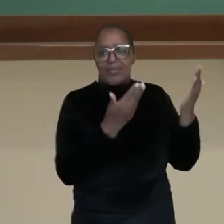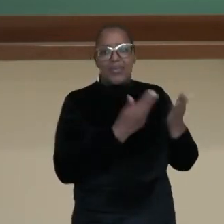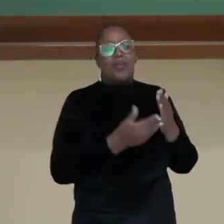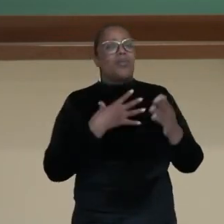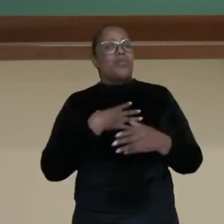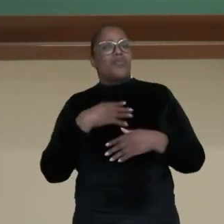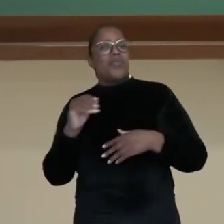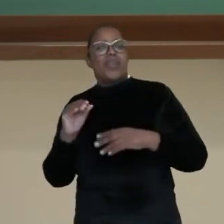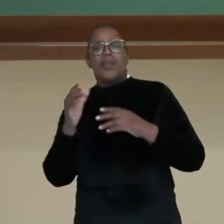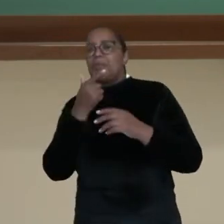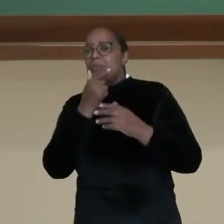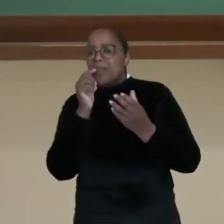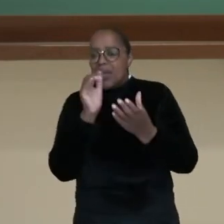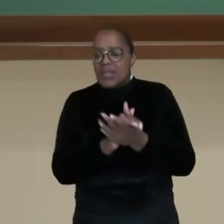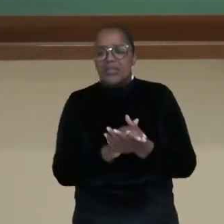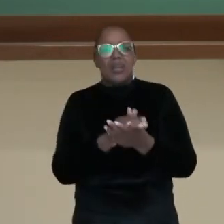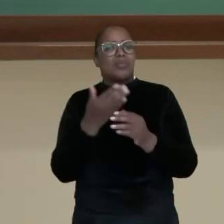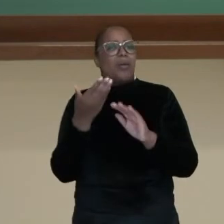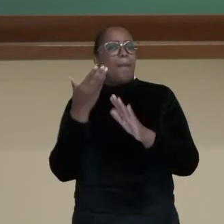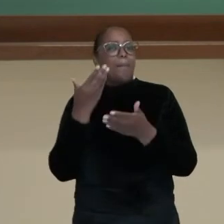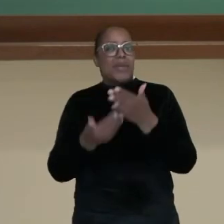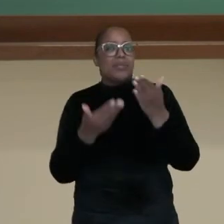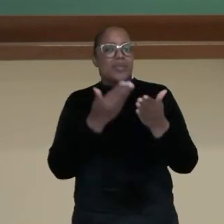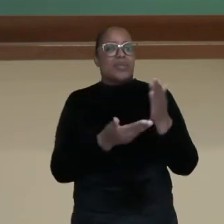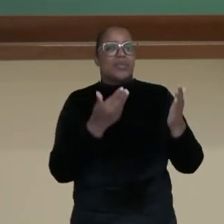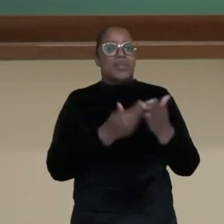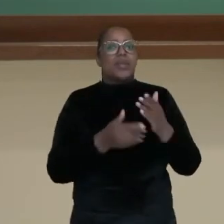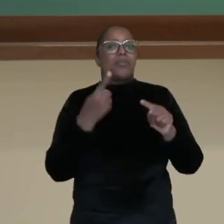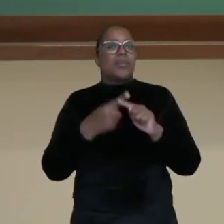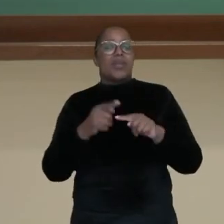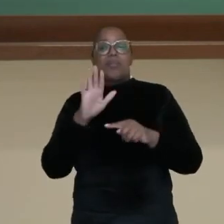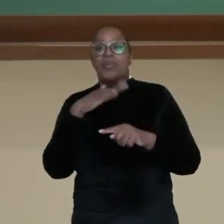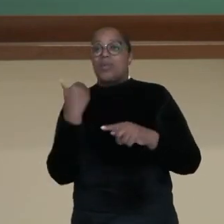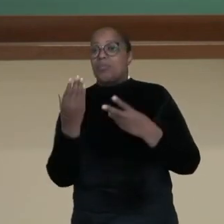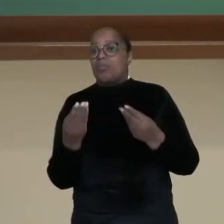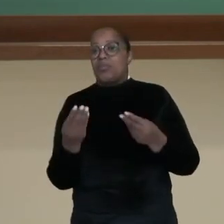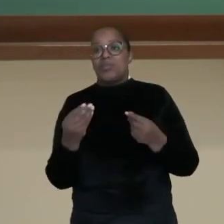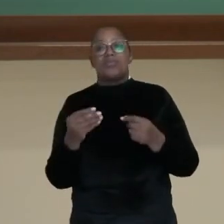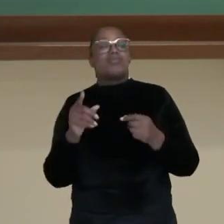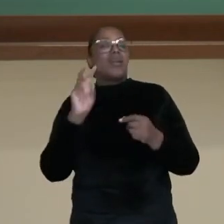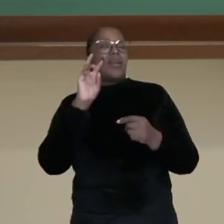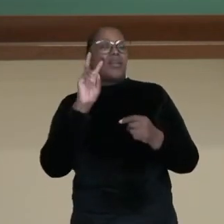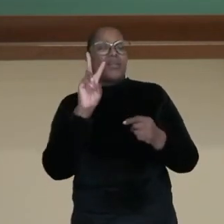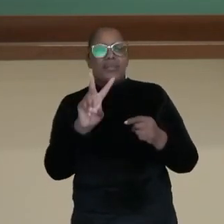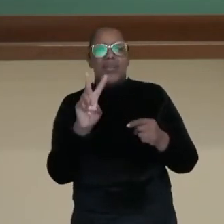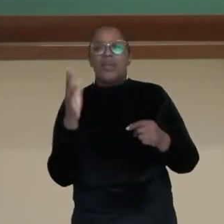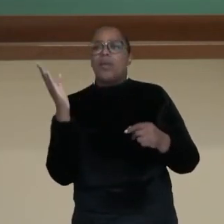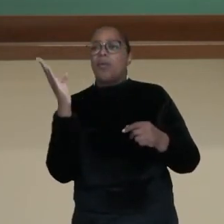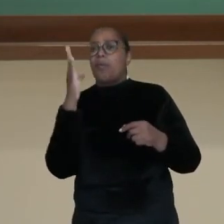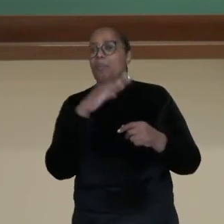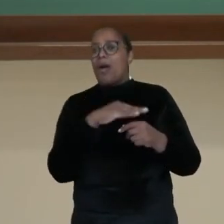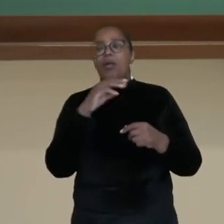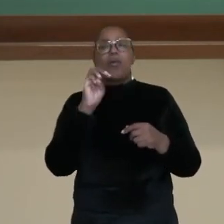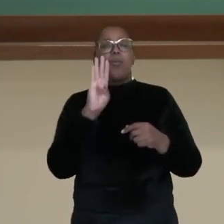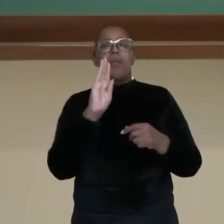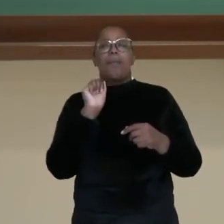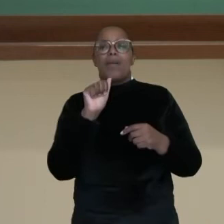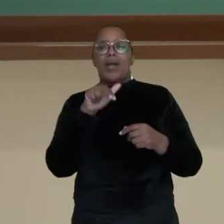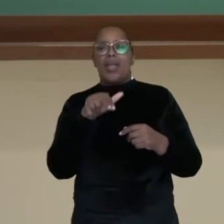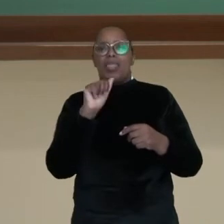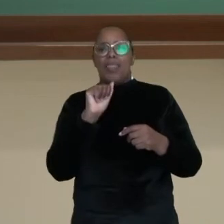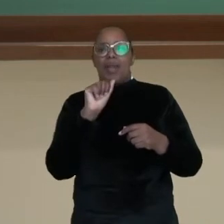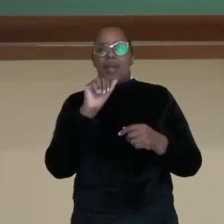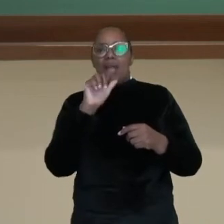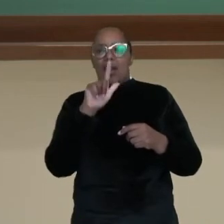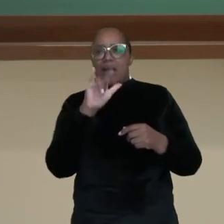dizer que, olha, essa massa, né, que a gente estava dizendo, ela vê o mal com uma banalidade justamente porque